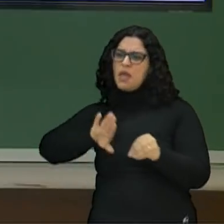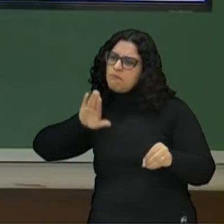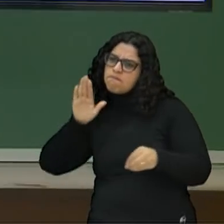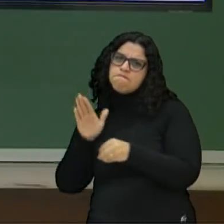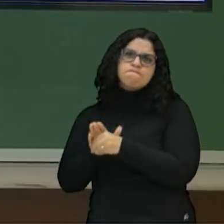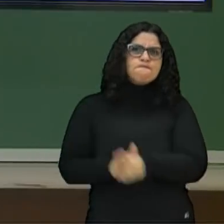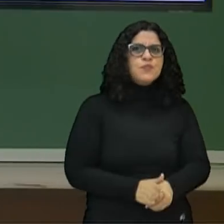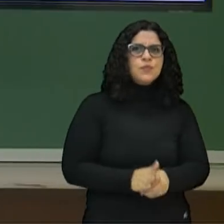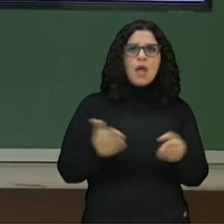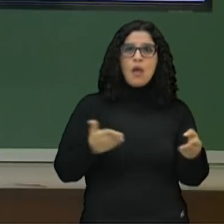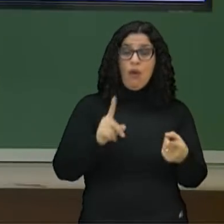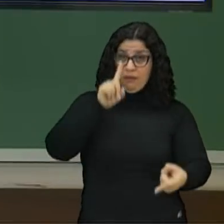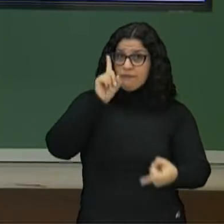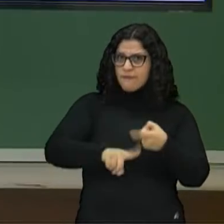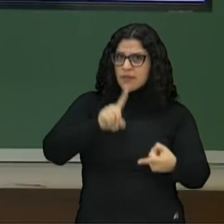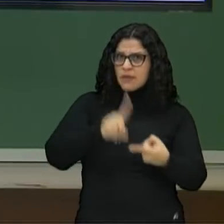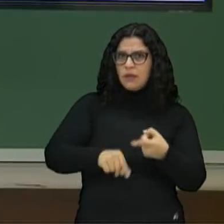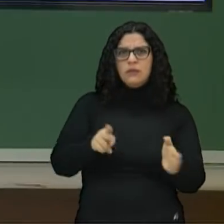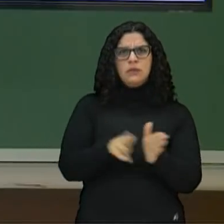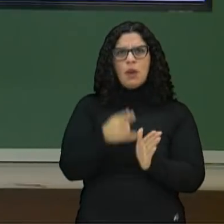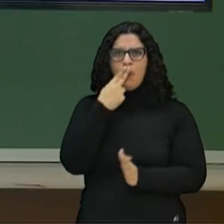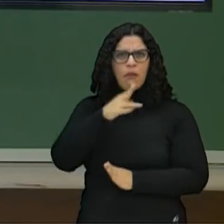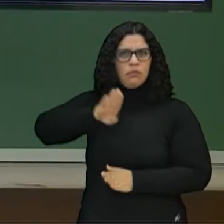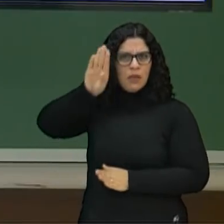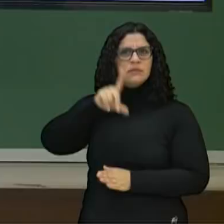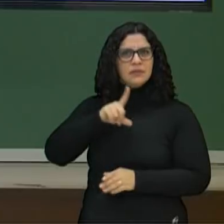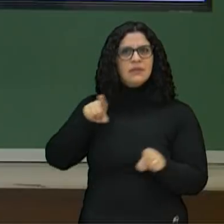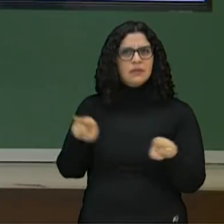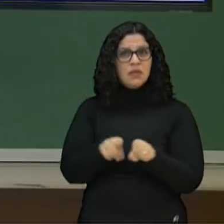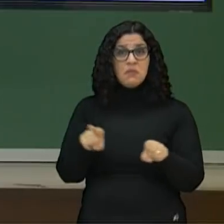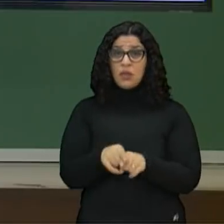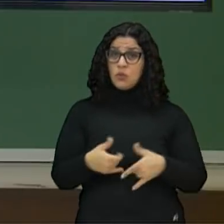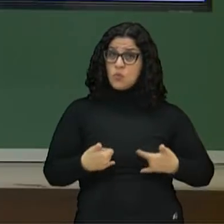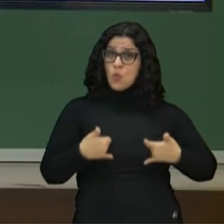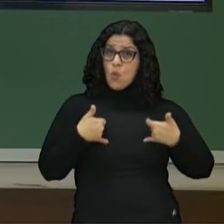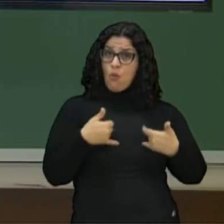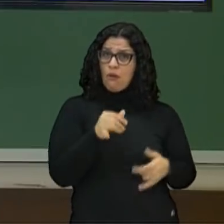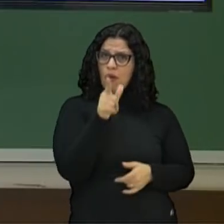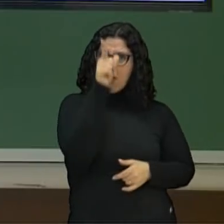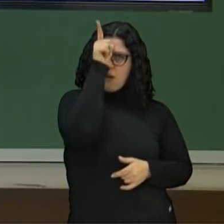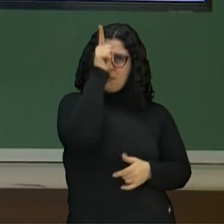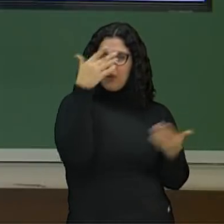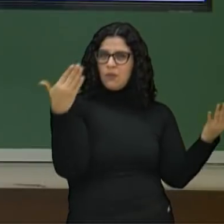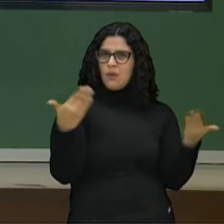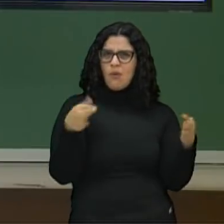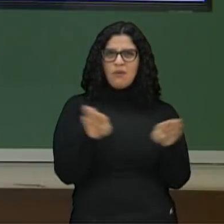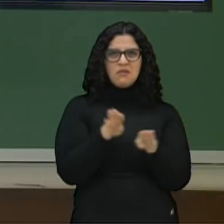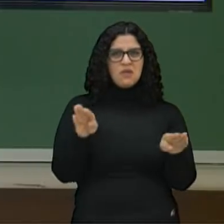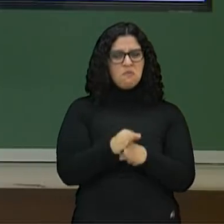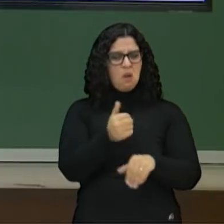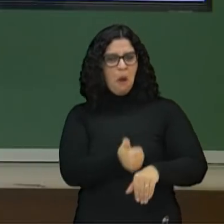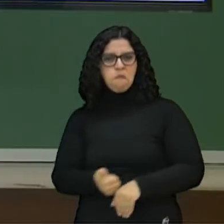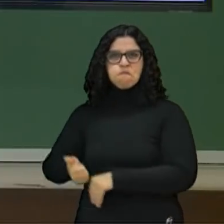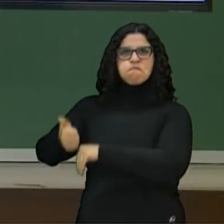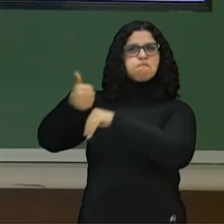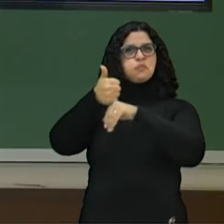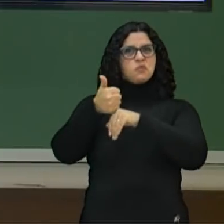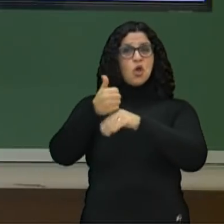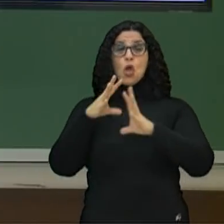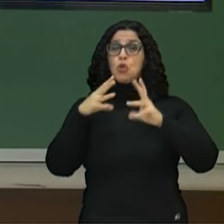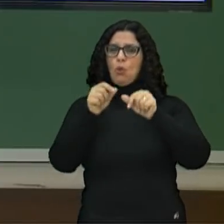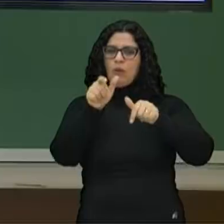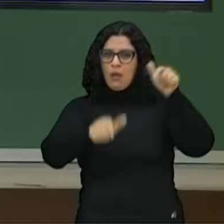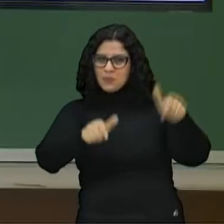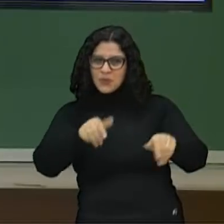Então, essa vingança nazista. De novo, o orgulho alemão agora sendo aumentado entre a população,